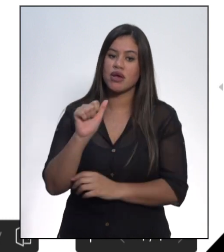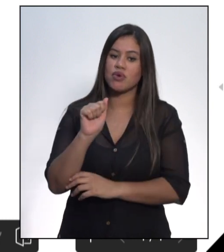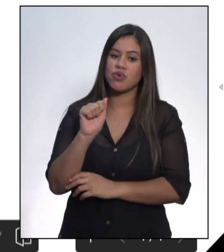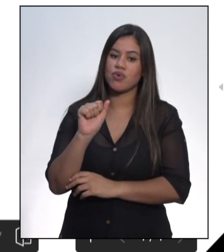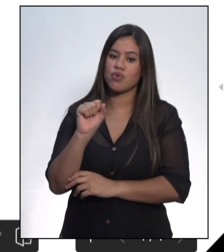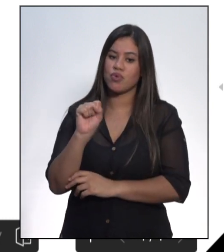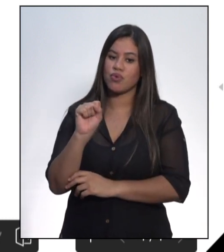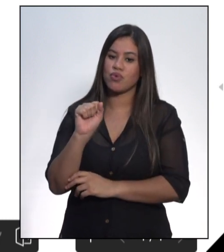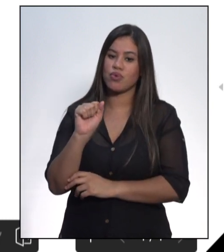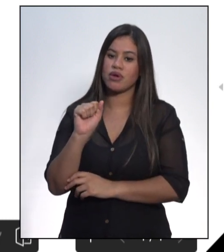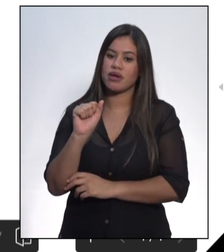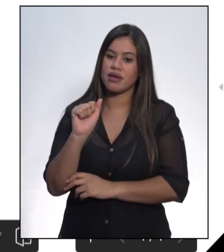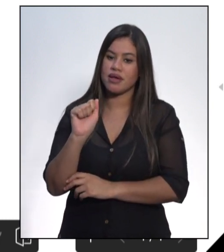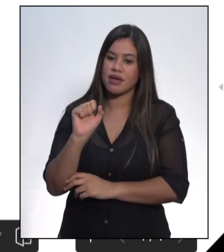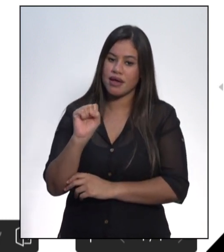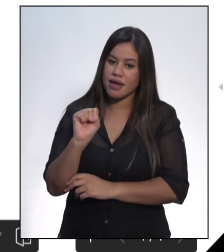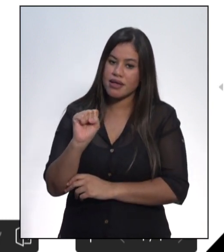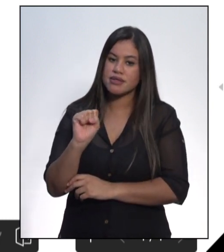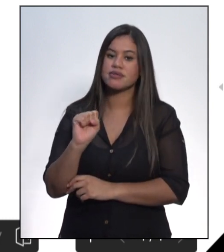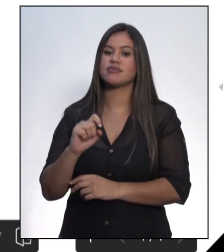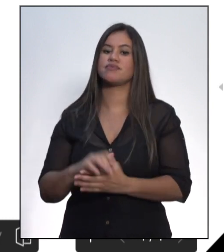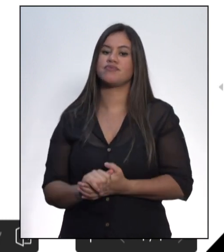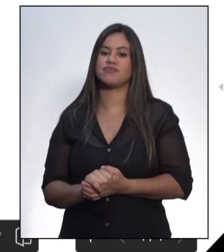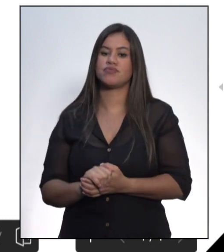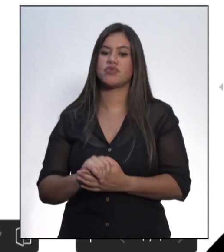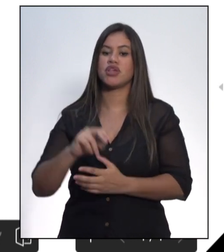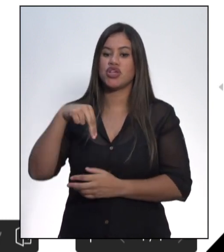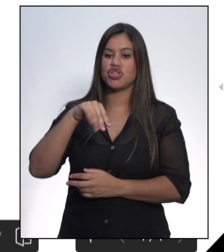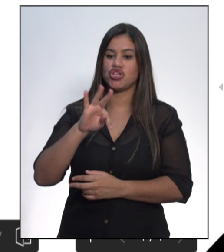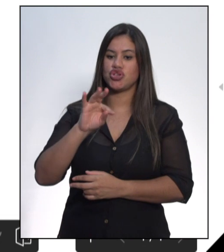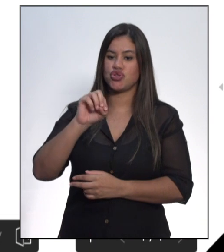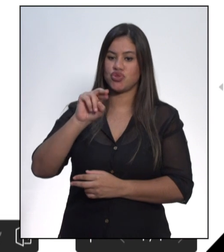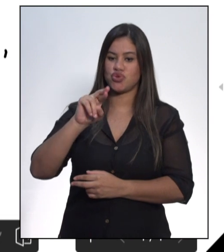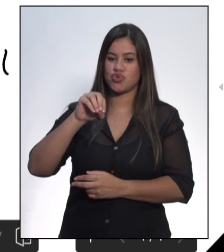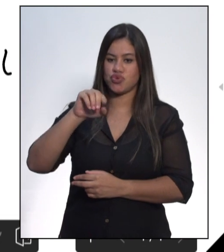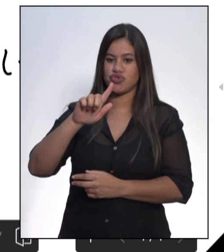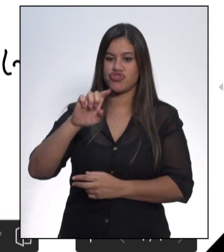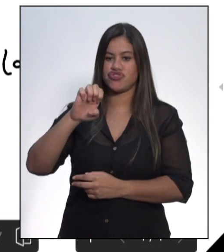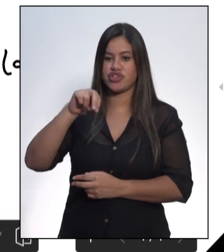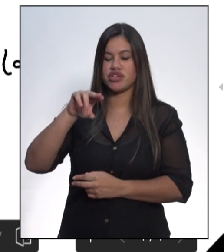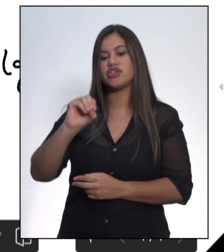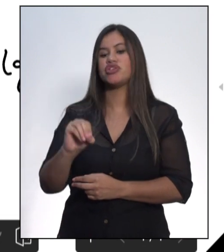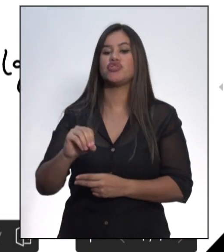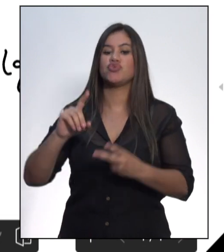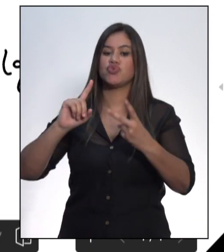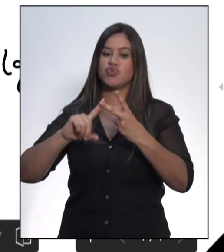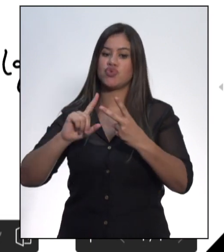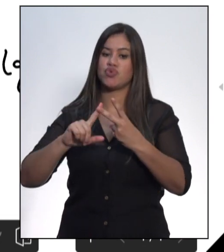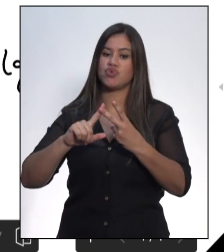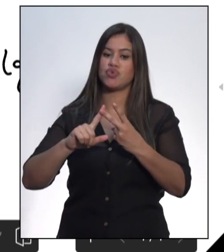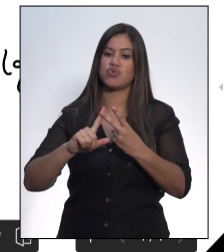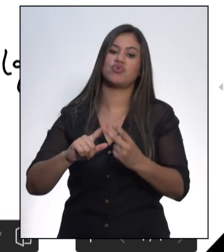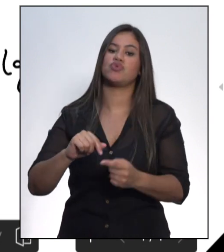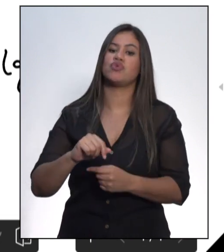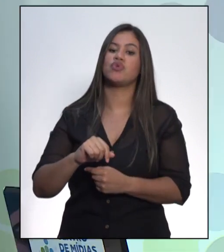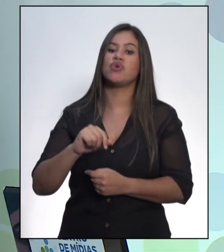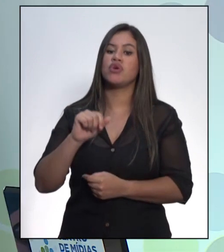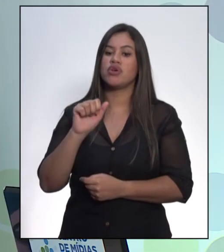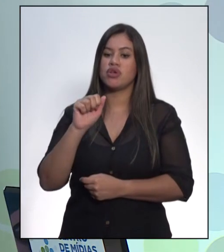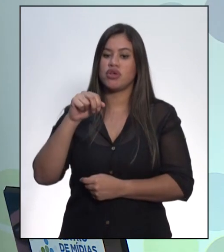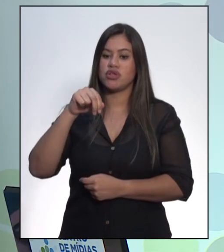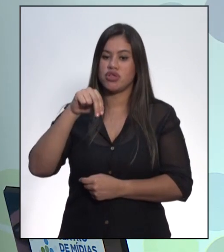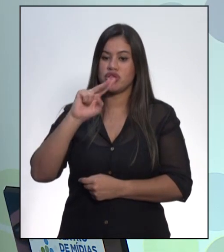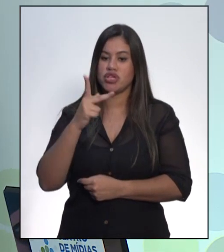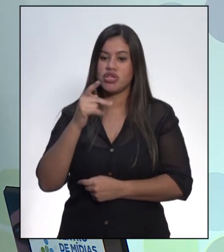gás nitrogênio, gás hidrogênio e forma a minha amônia, que também vai estar no estado